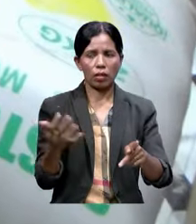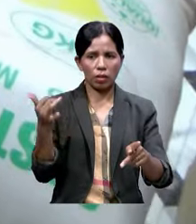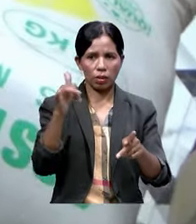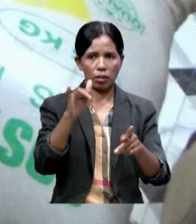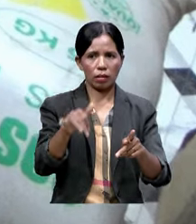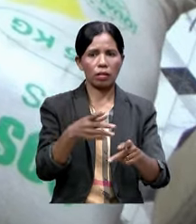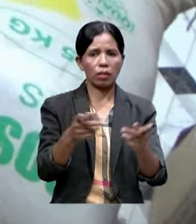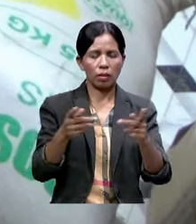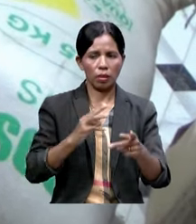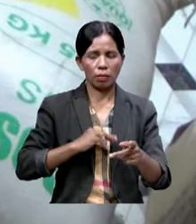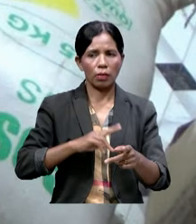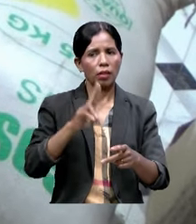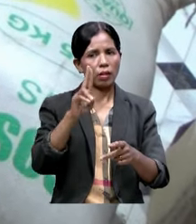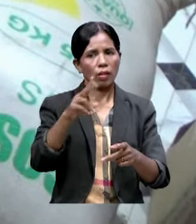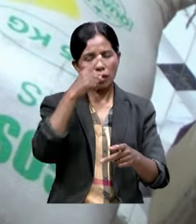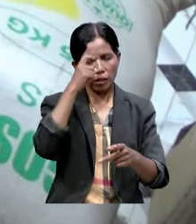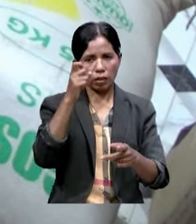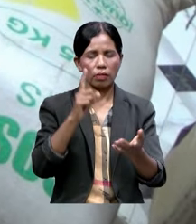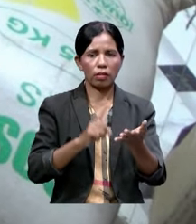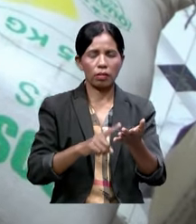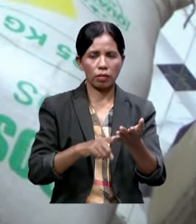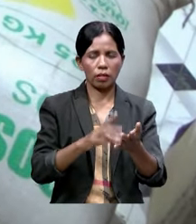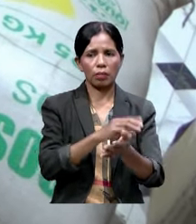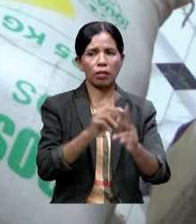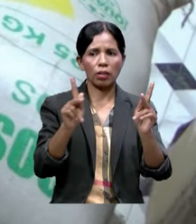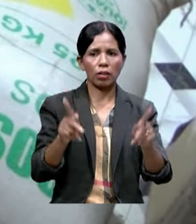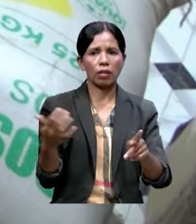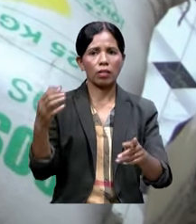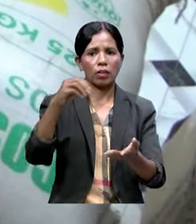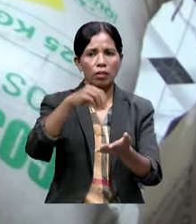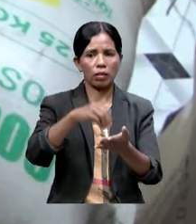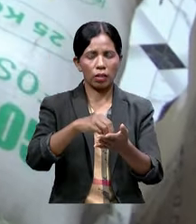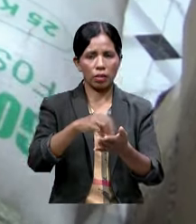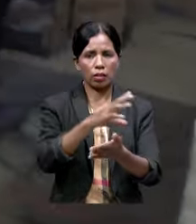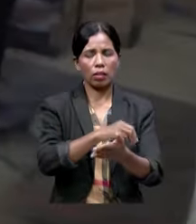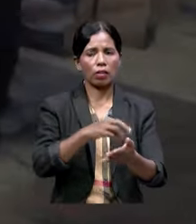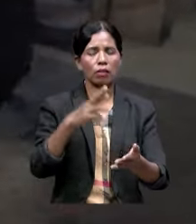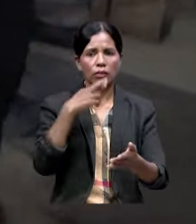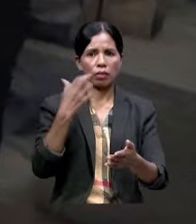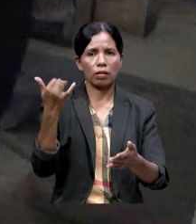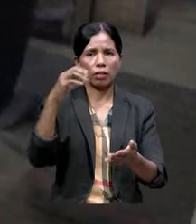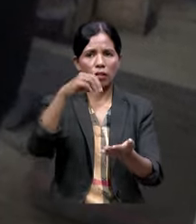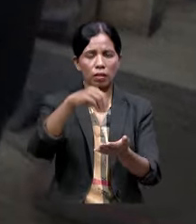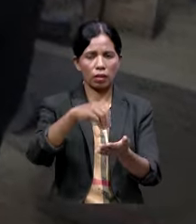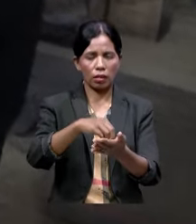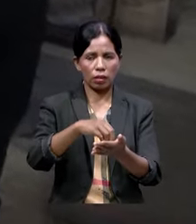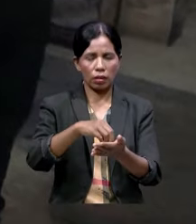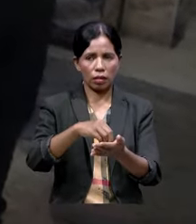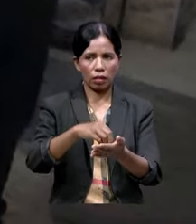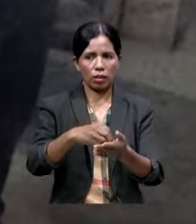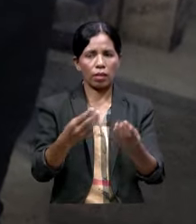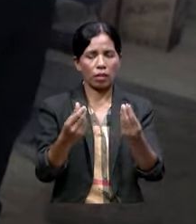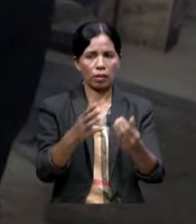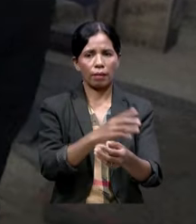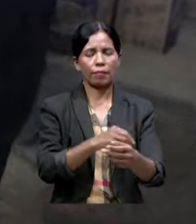e a área manleuana nian, tamba desconfia loza na insira raisa sa necessidade básica sira tau deit e a raio. Antes